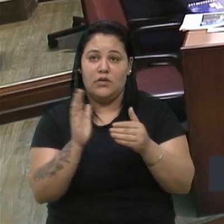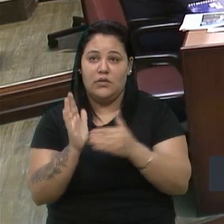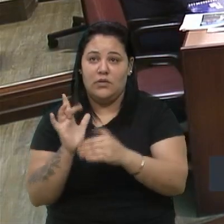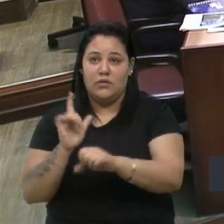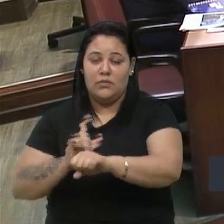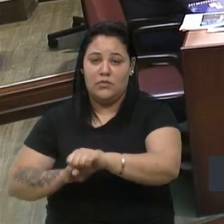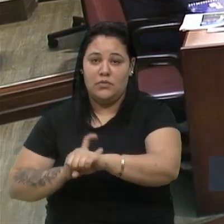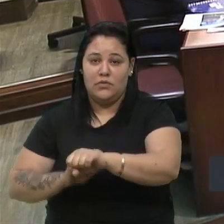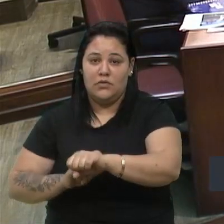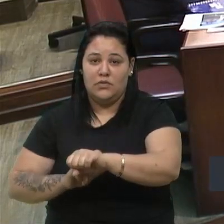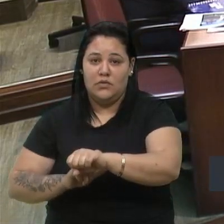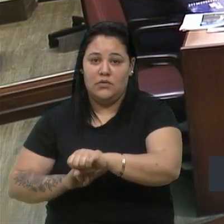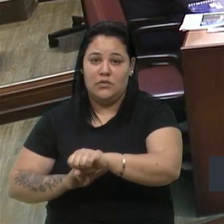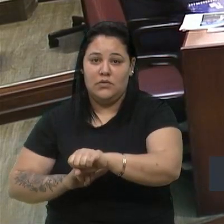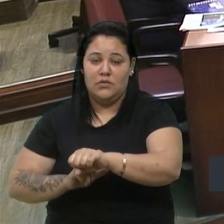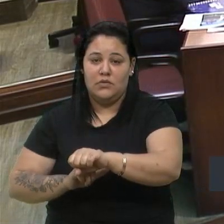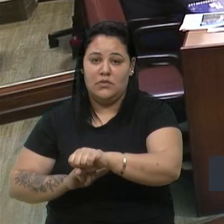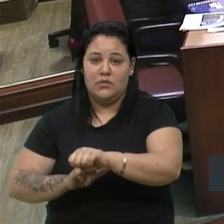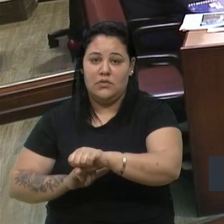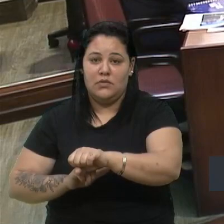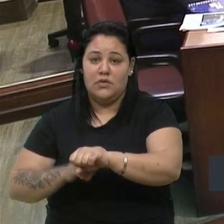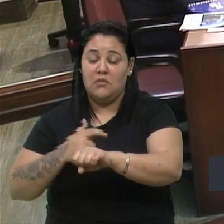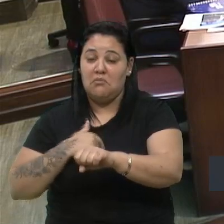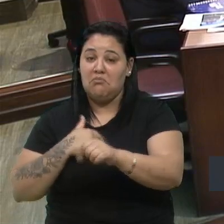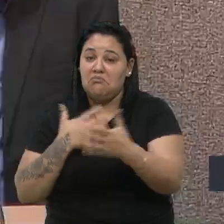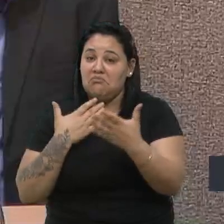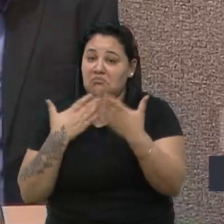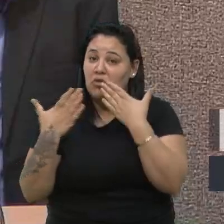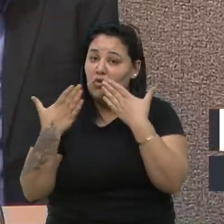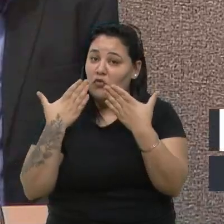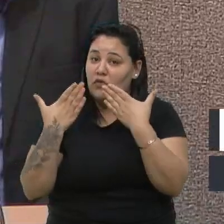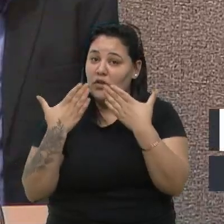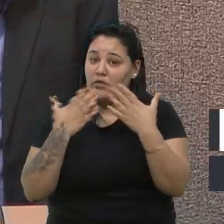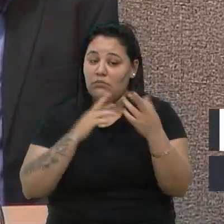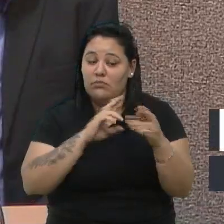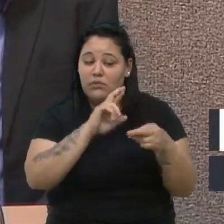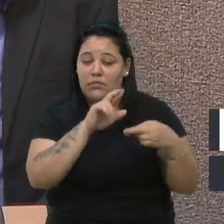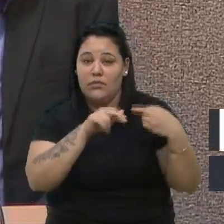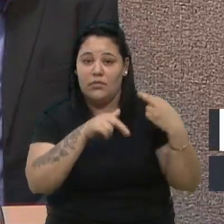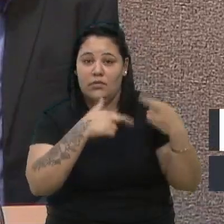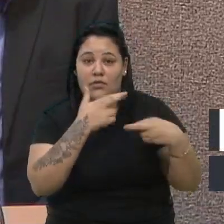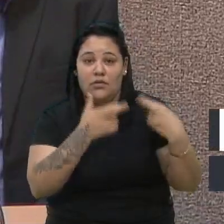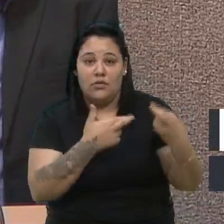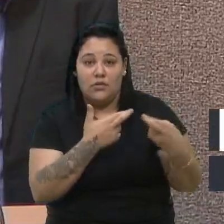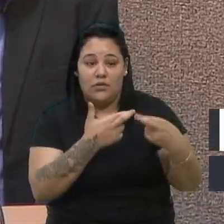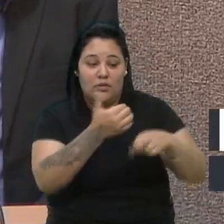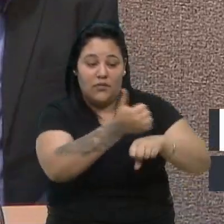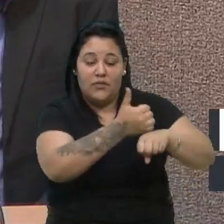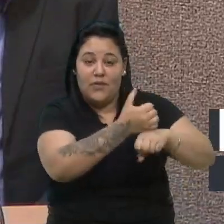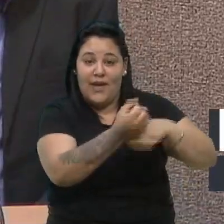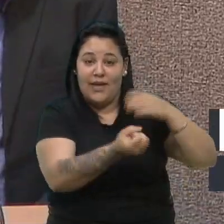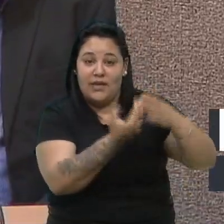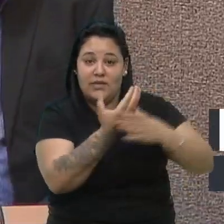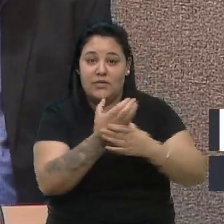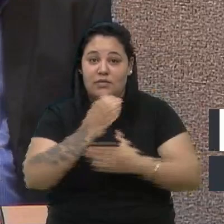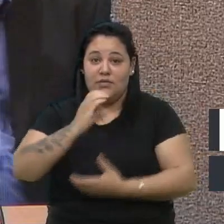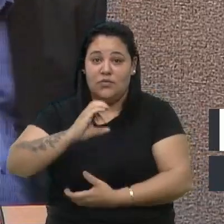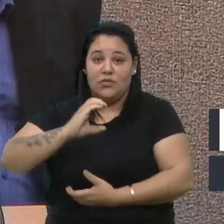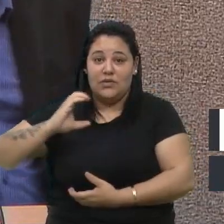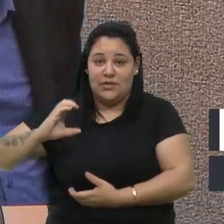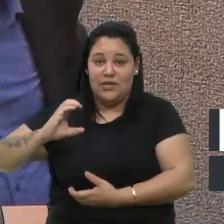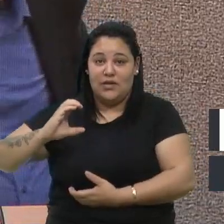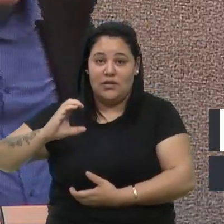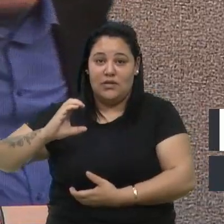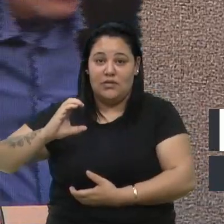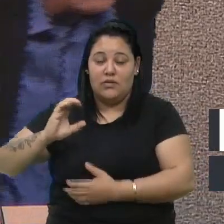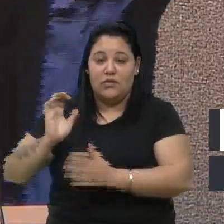eu fiquei meio em dúvida em relação ao cargo, né, à criação do CC. Na legislatura